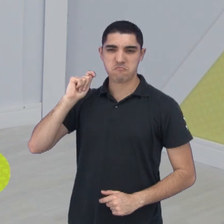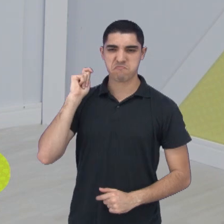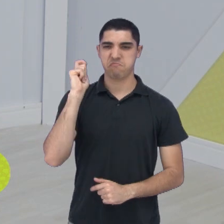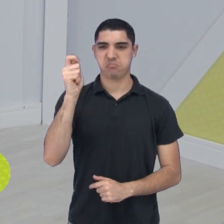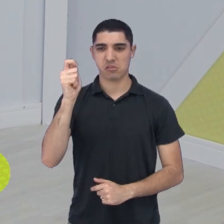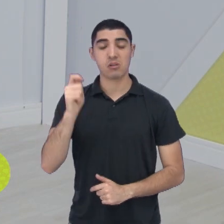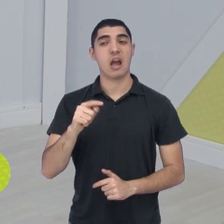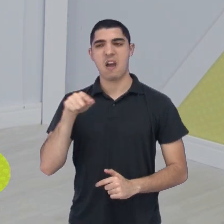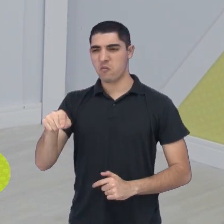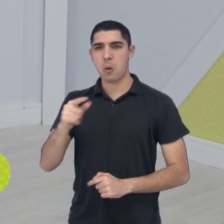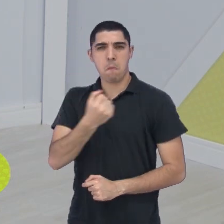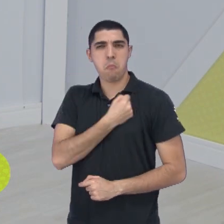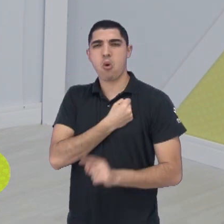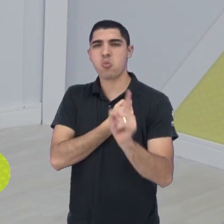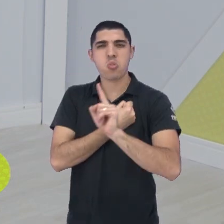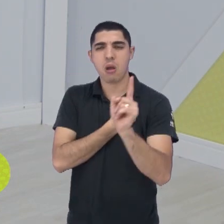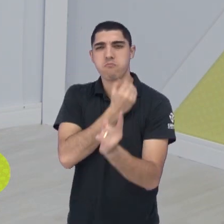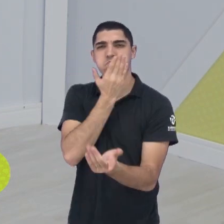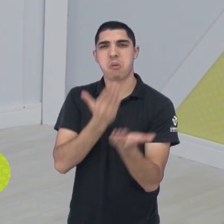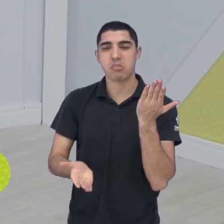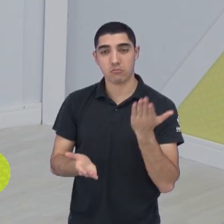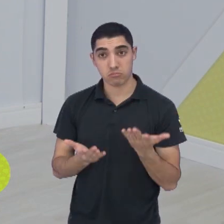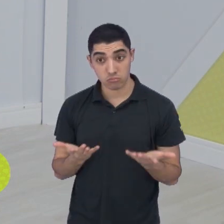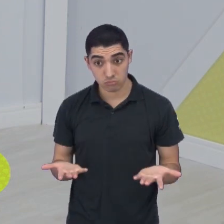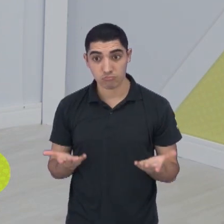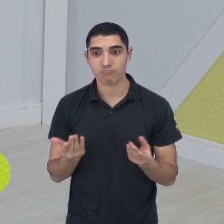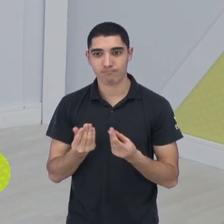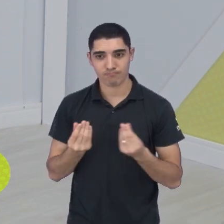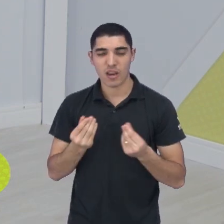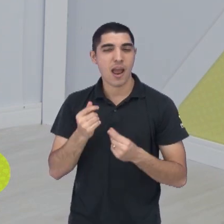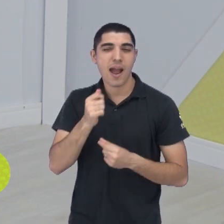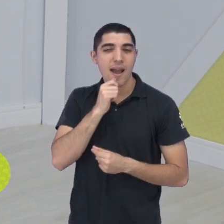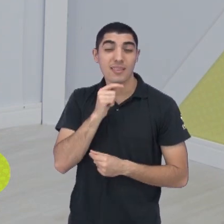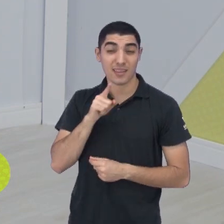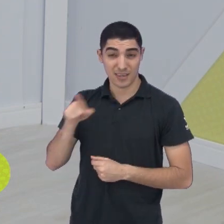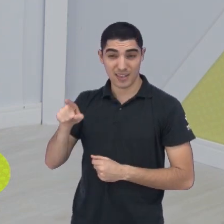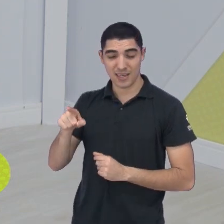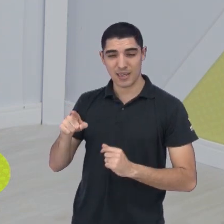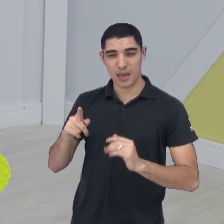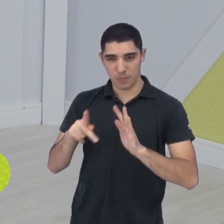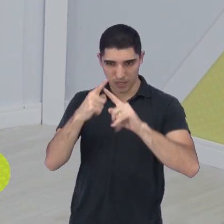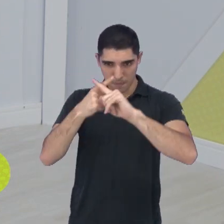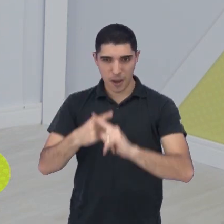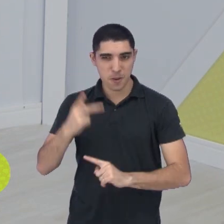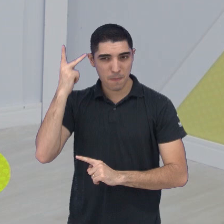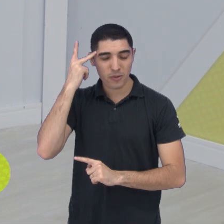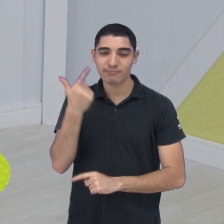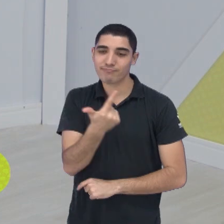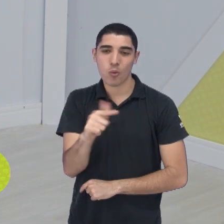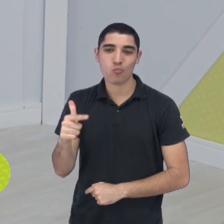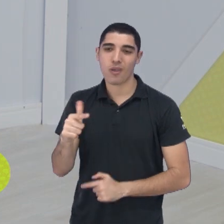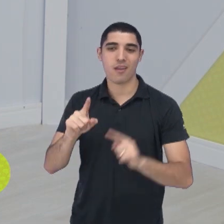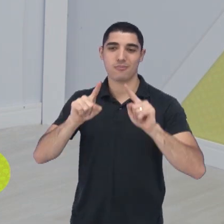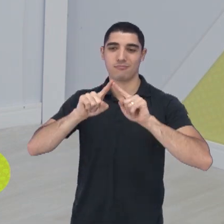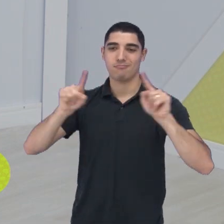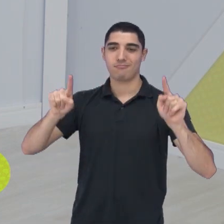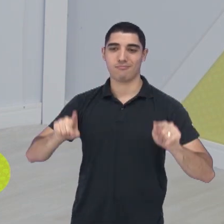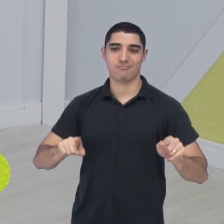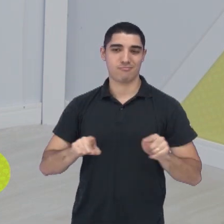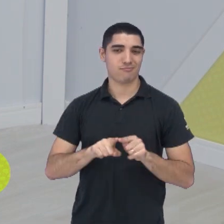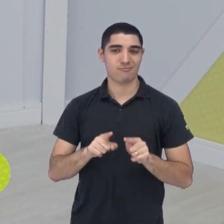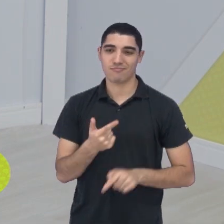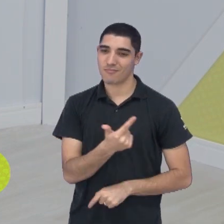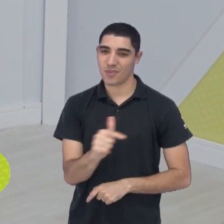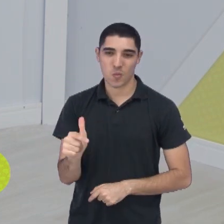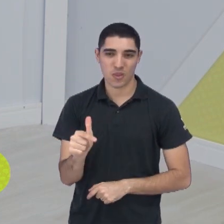fase de classificação do Campeonato Paulista não tem o vídeo check, né? Não tem ali o pedido de desafio, né? Então